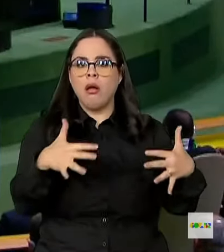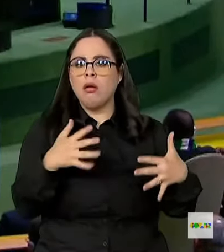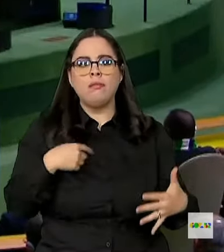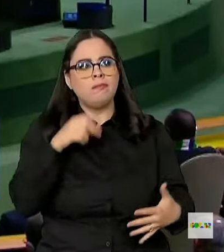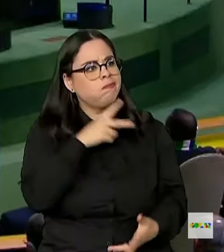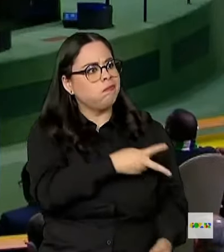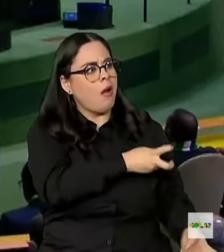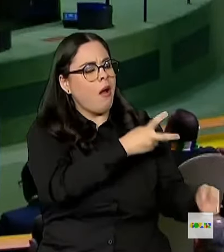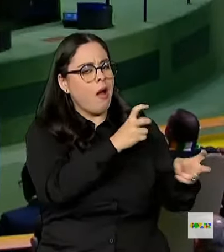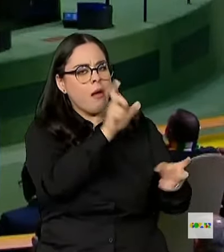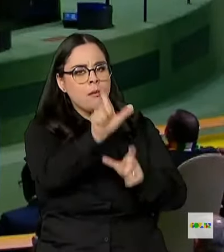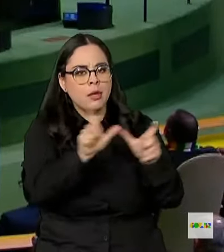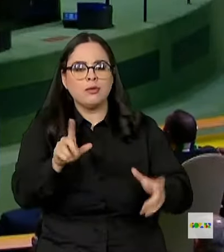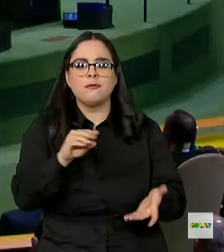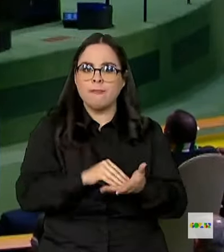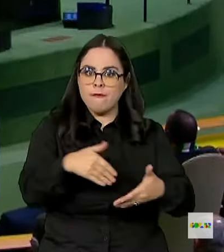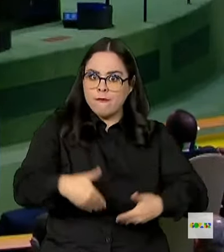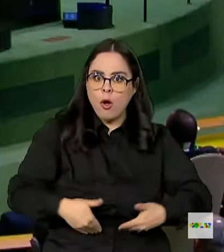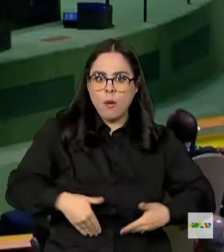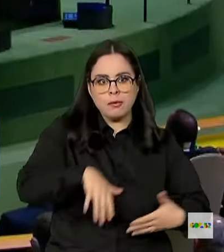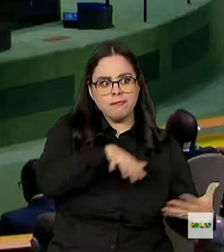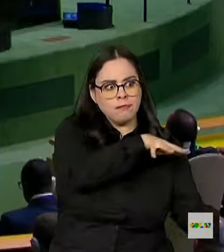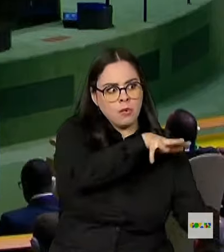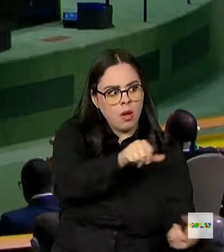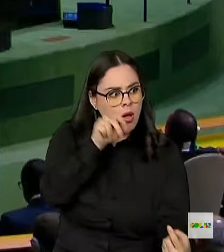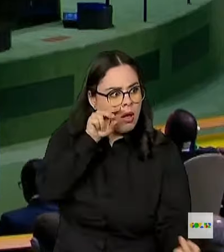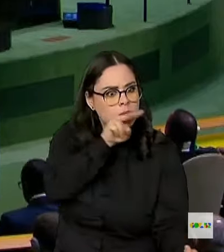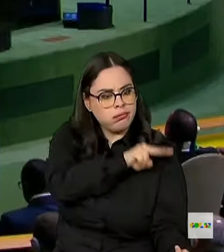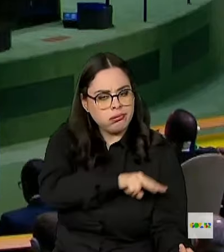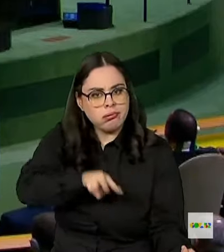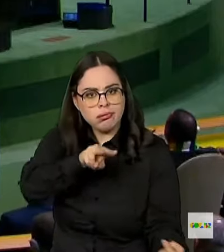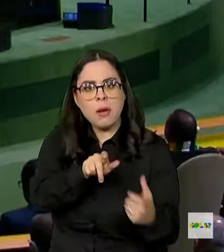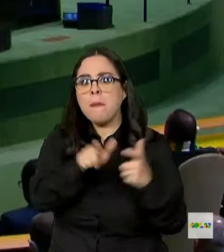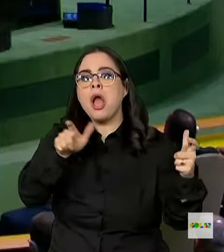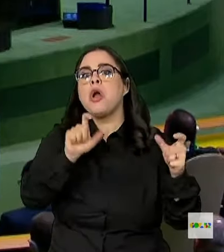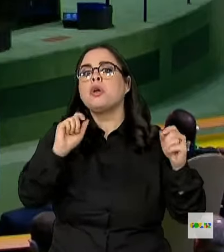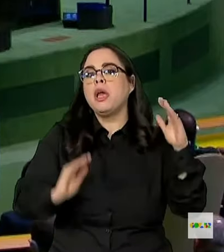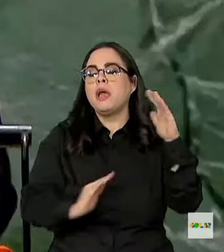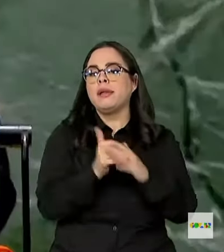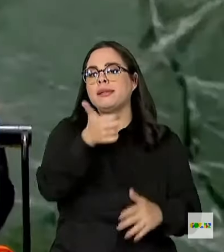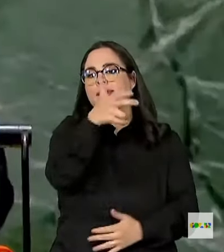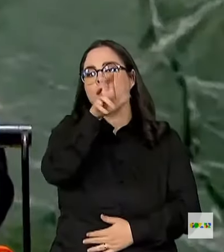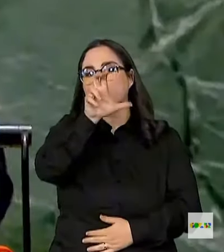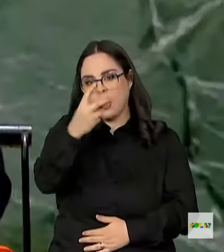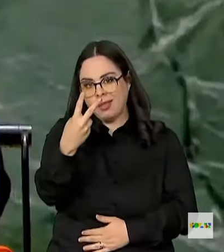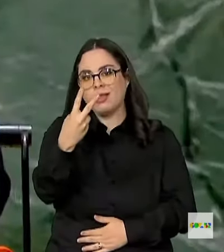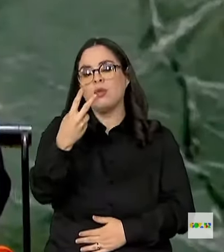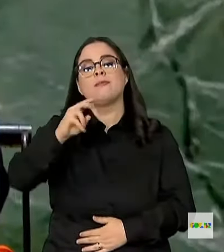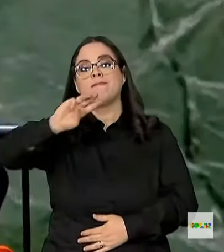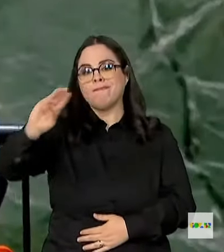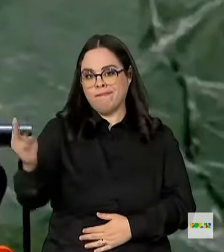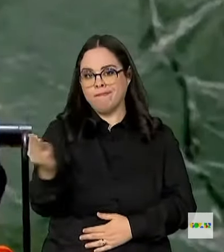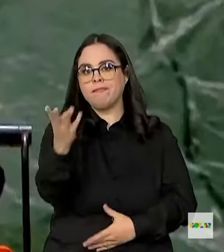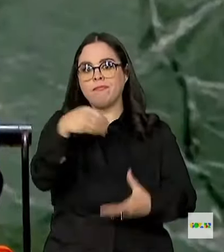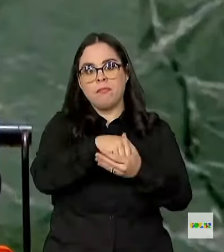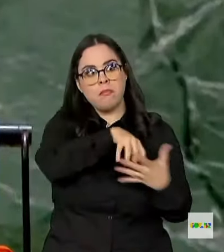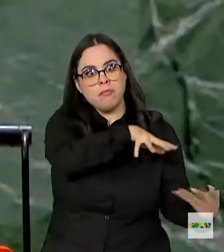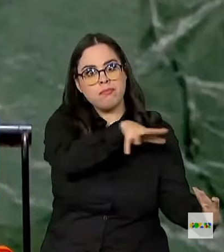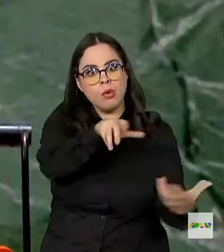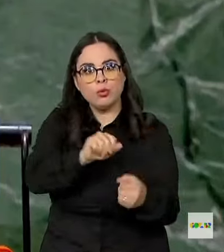de pessoas passando fome ao redor do planeta aumentou em mais de 152 milhões